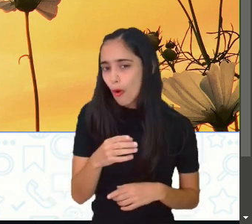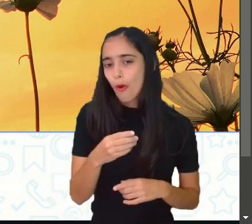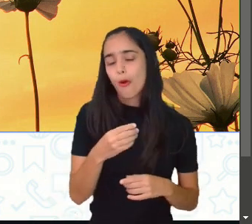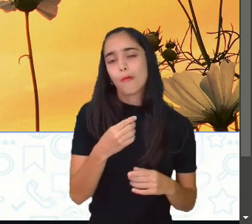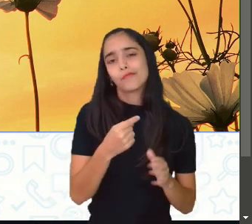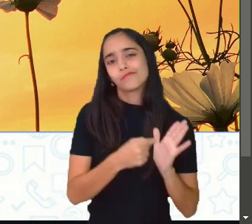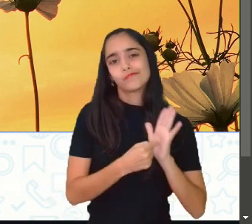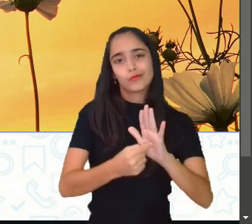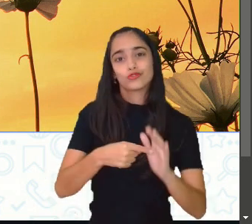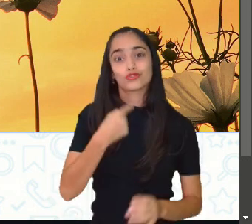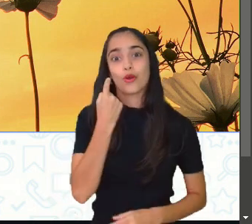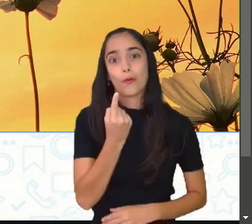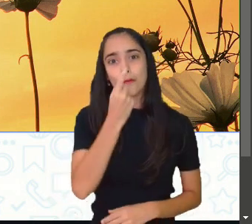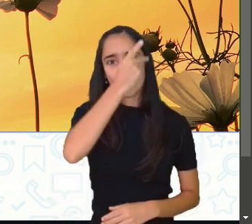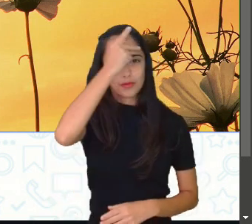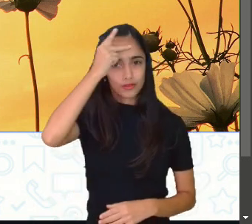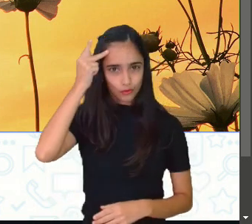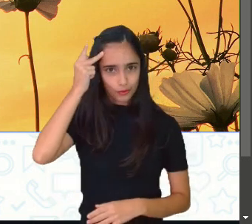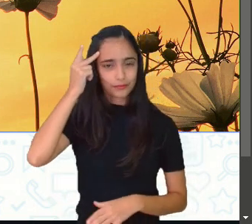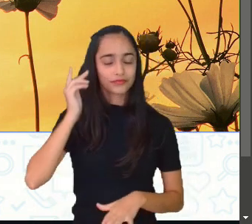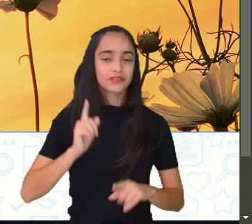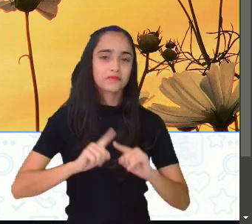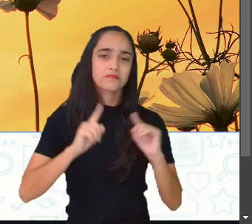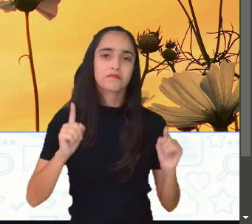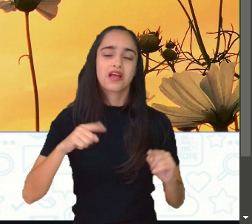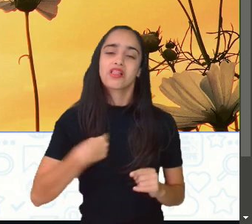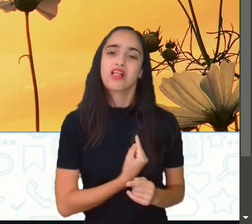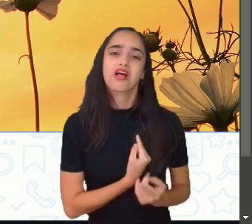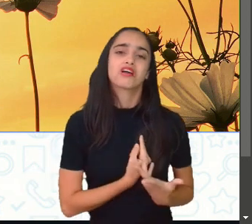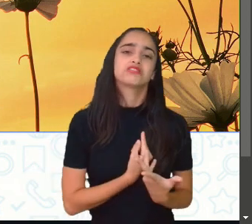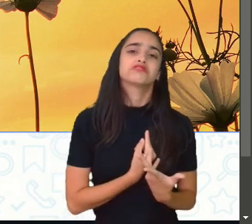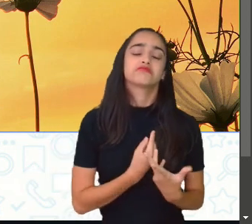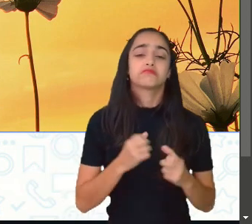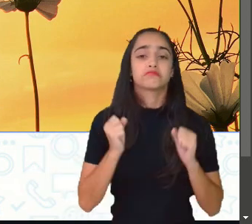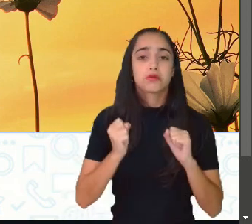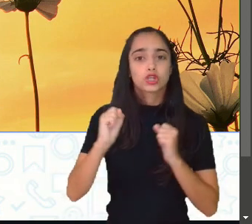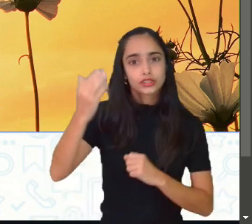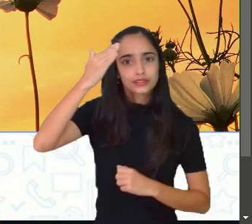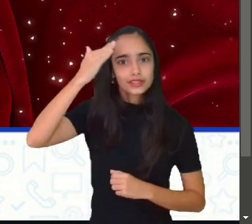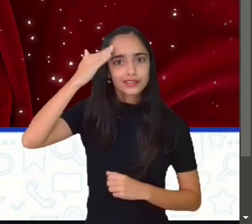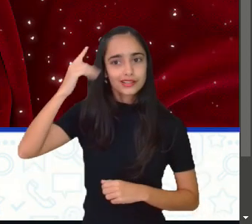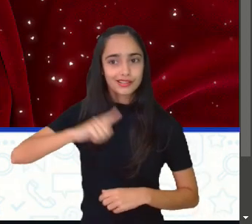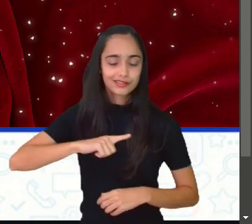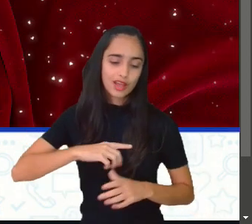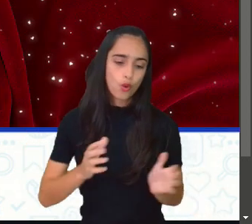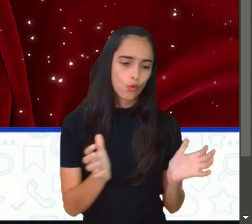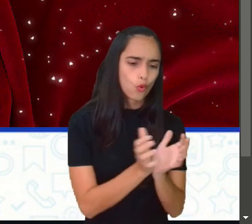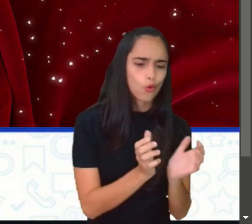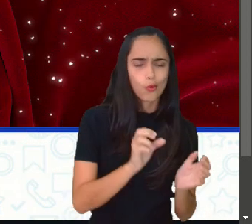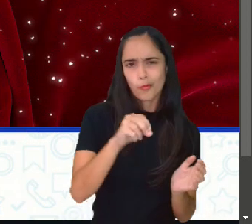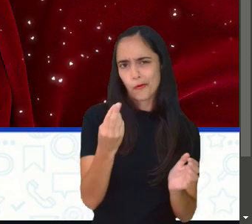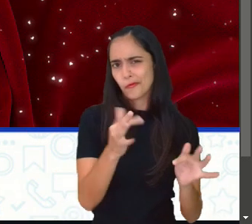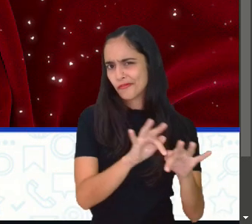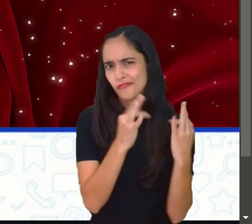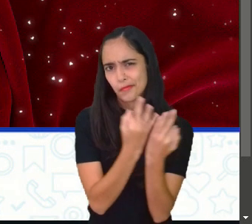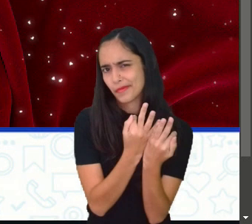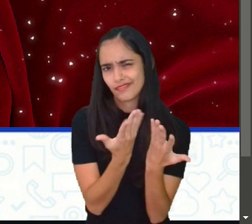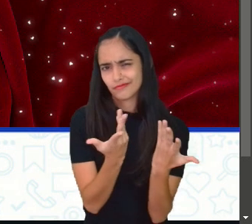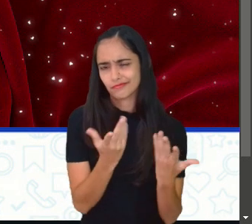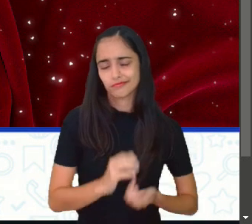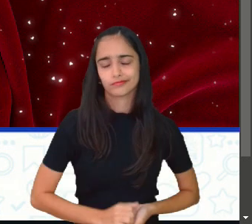e ninguém vive só, a gente pode fazer inferências de que talvez ela tenha uma comunidade ali por trás, né? Uma família, um grupo de